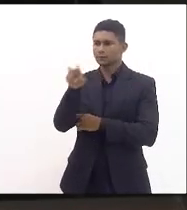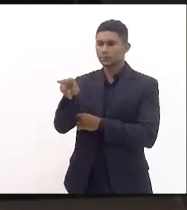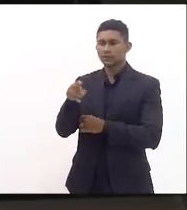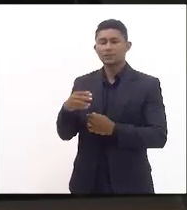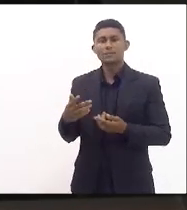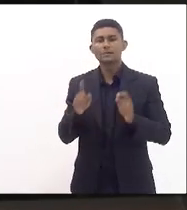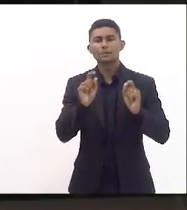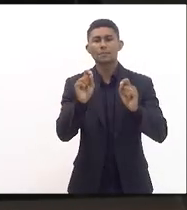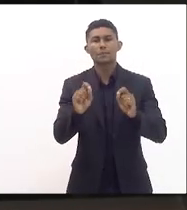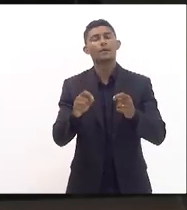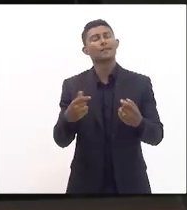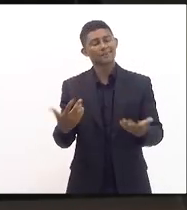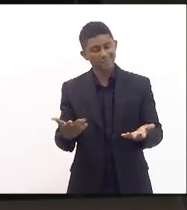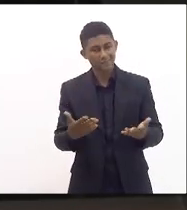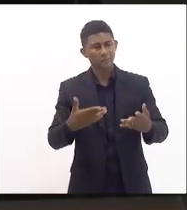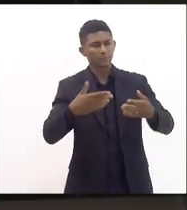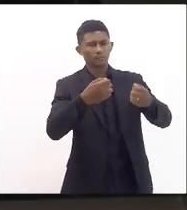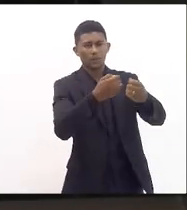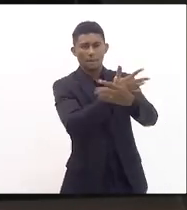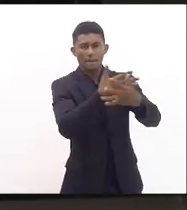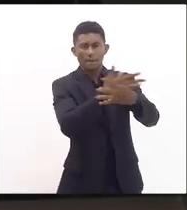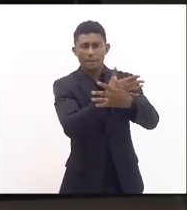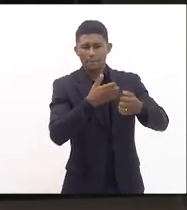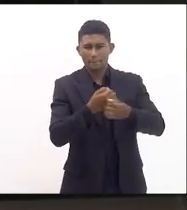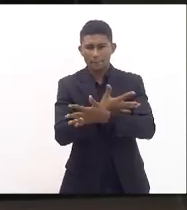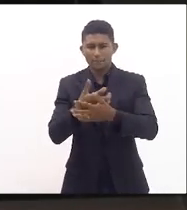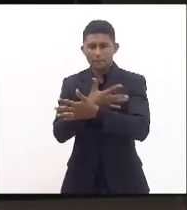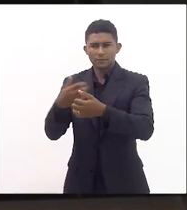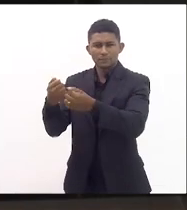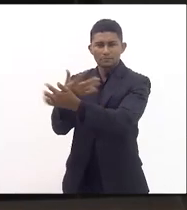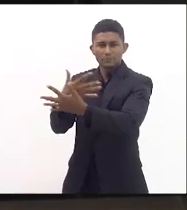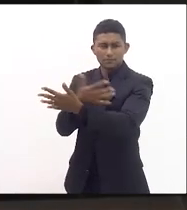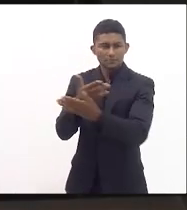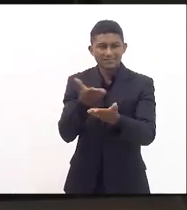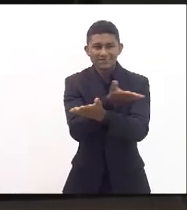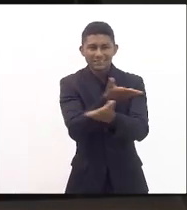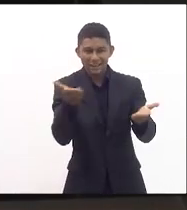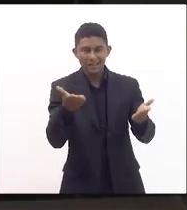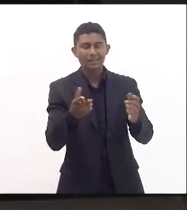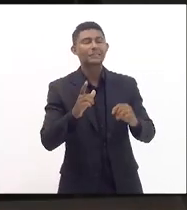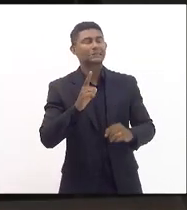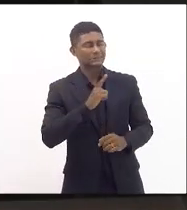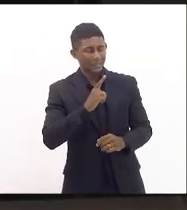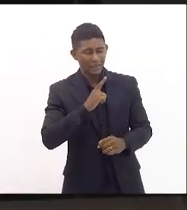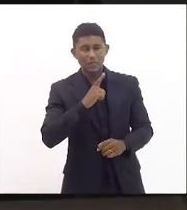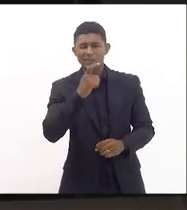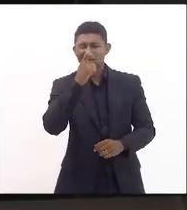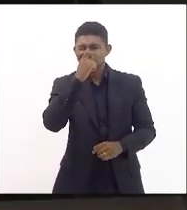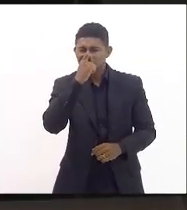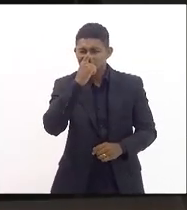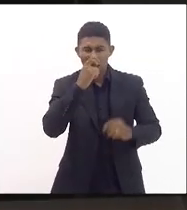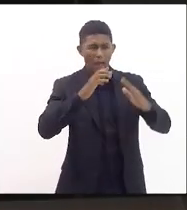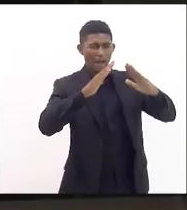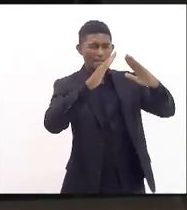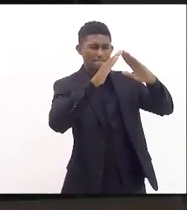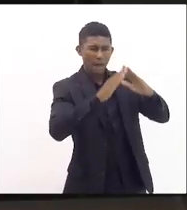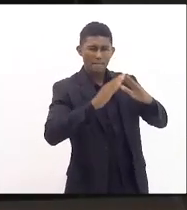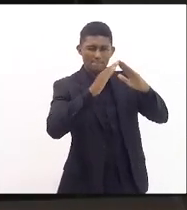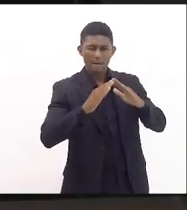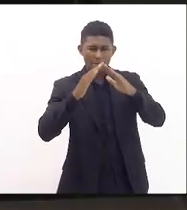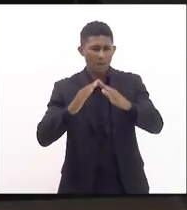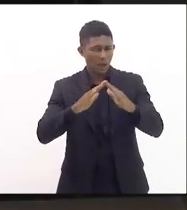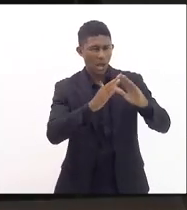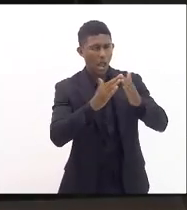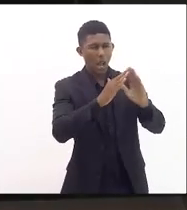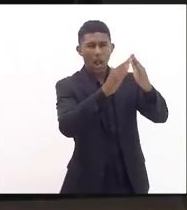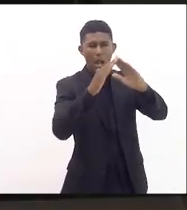de municípios que têm aglomerados e com uma precária estrutura